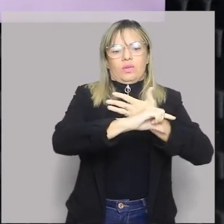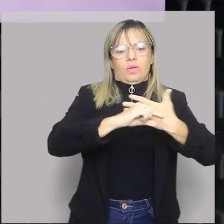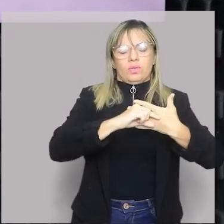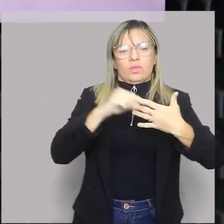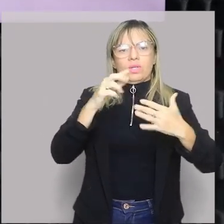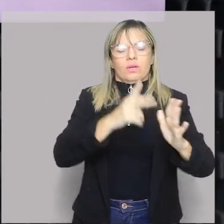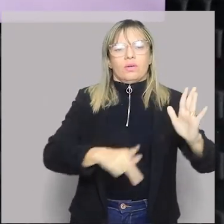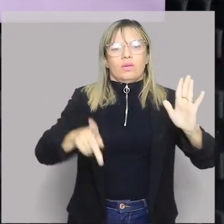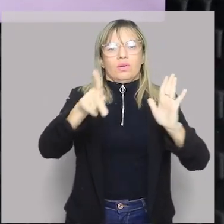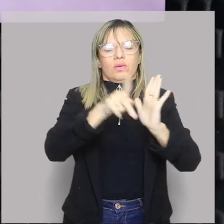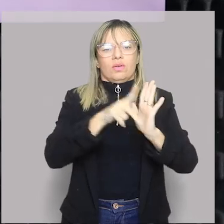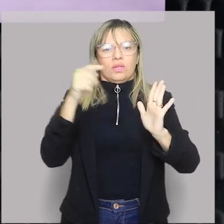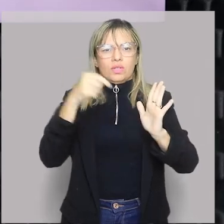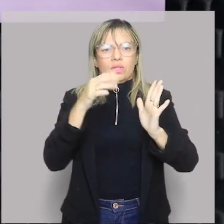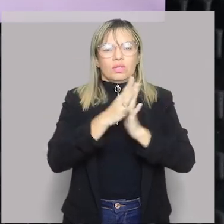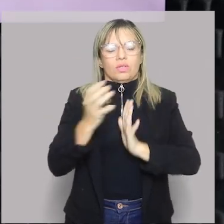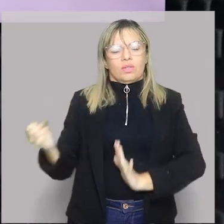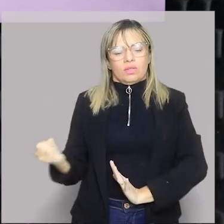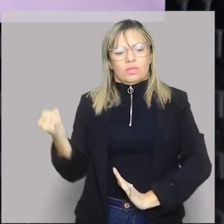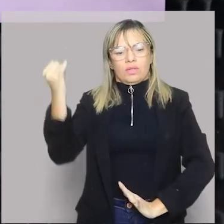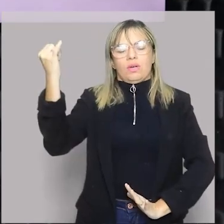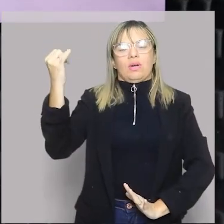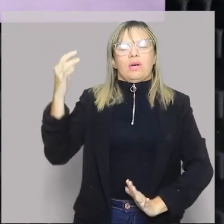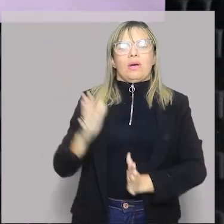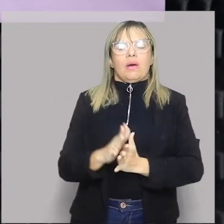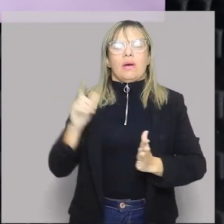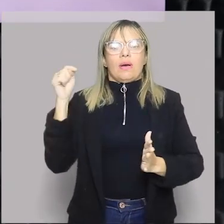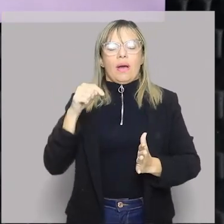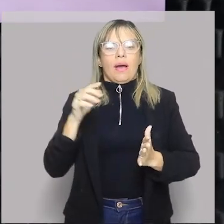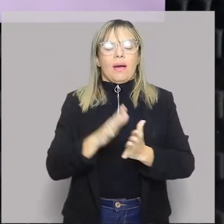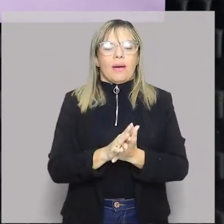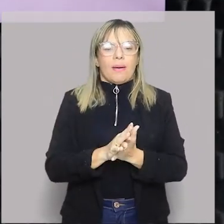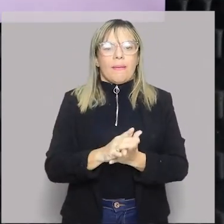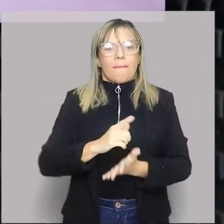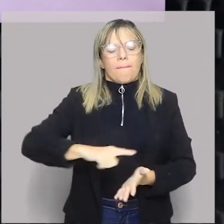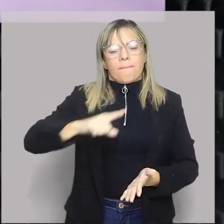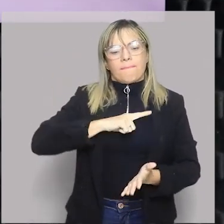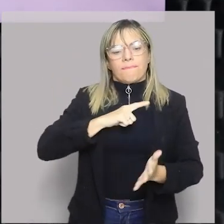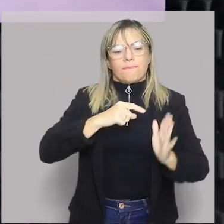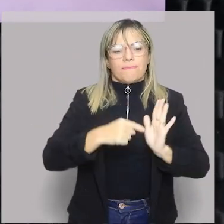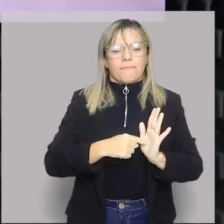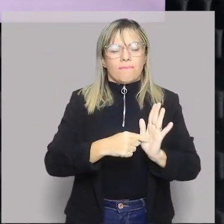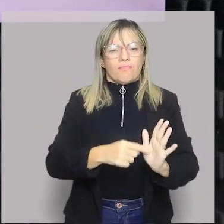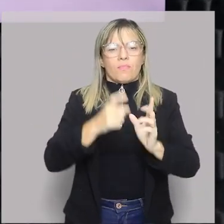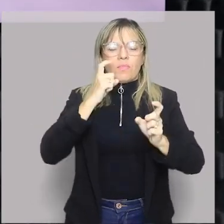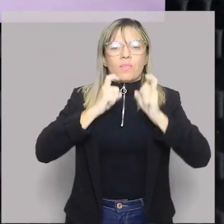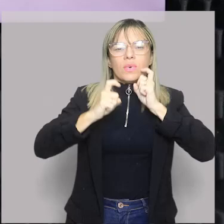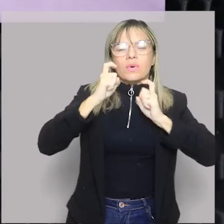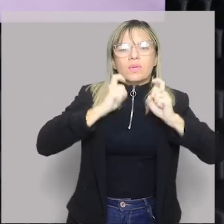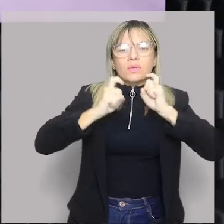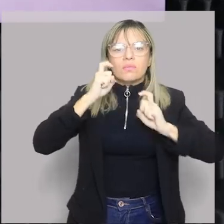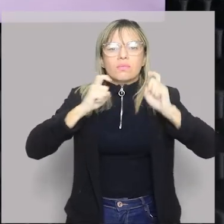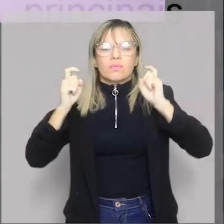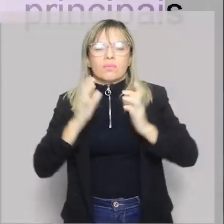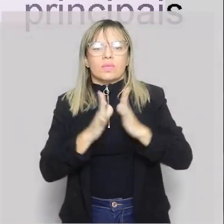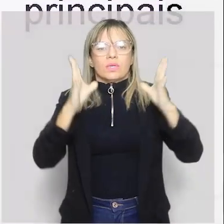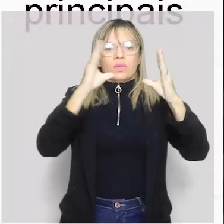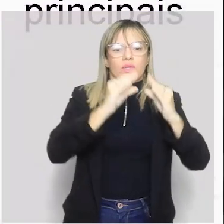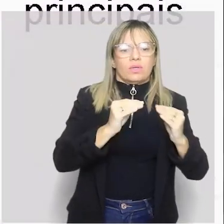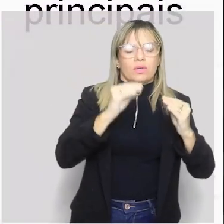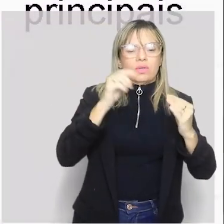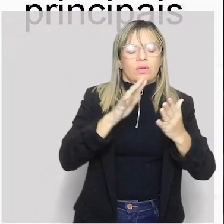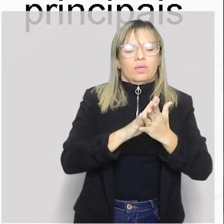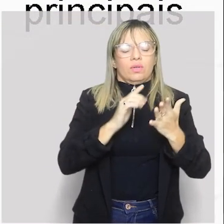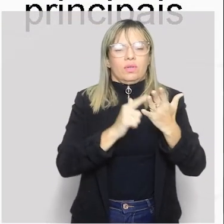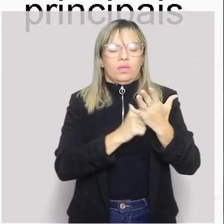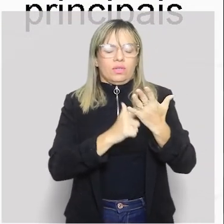obra. Esse é um ponto importante da sinopse. A sinopse, ela traz uma preocupação da síntese de uma obra,